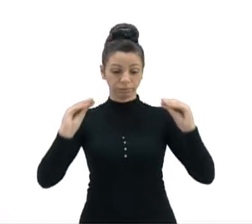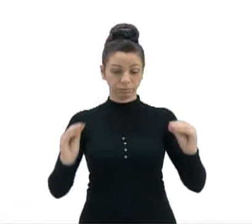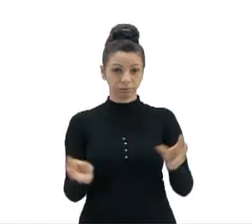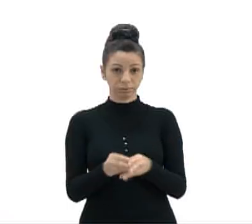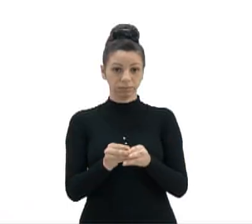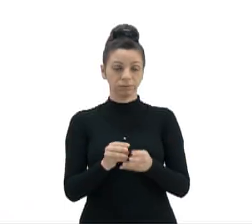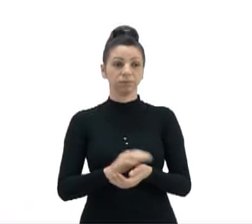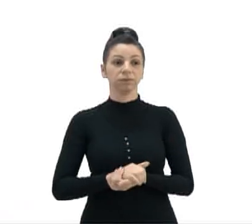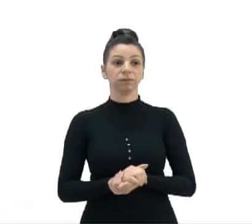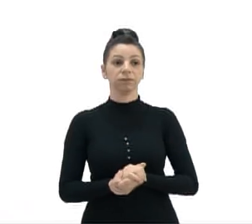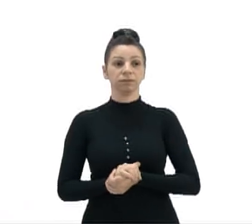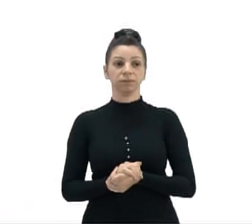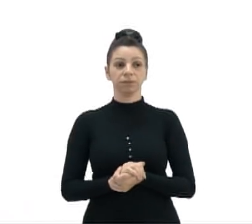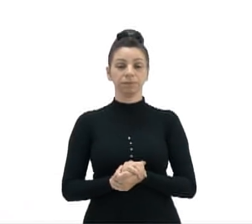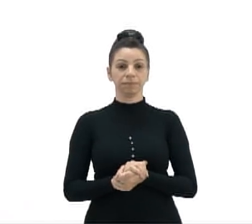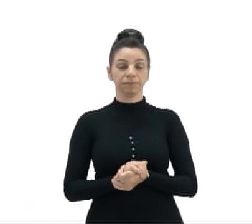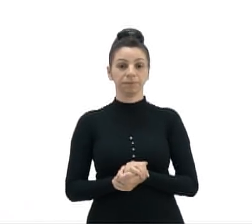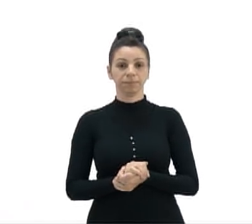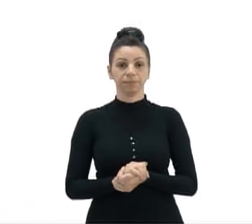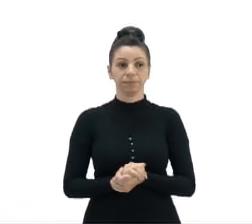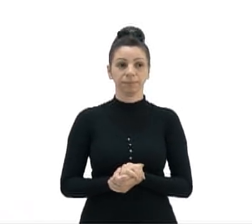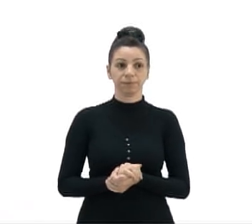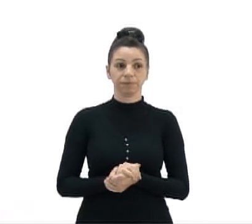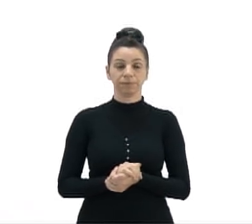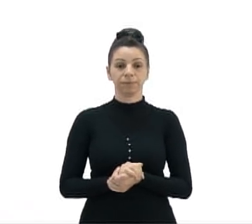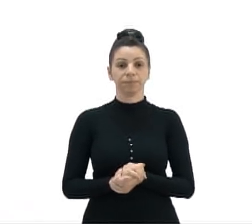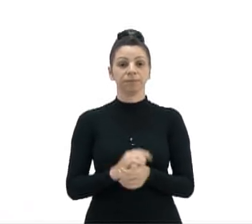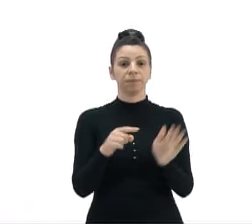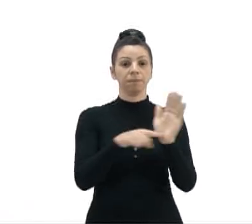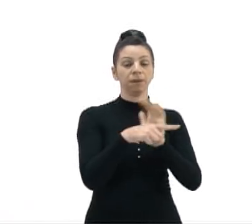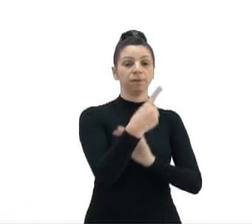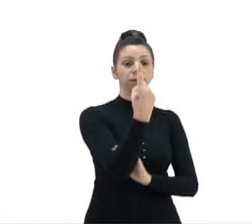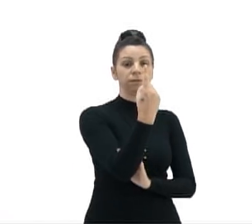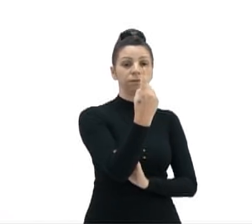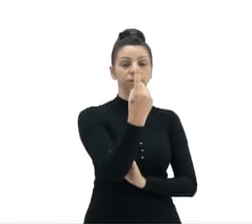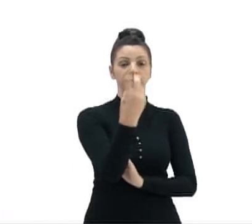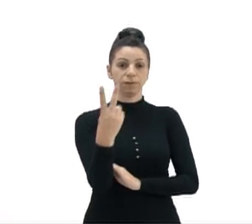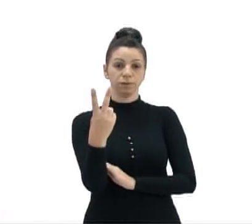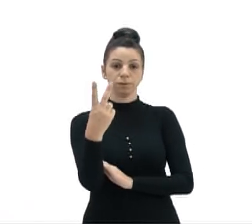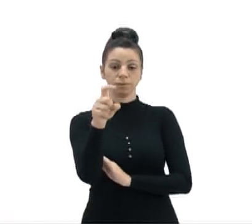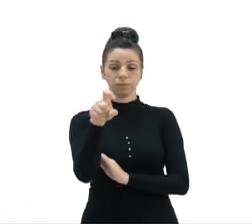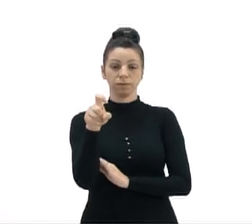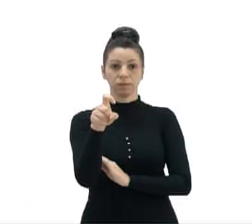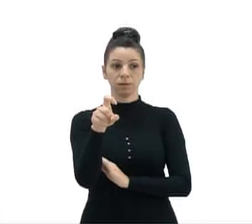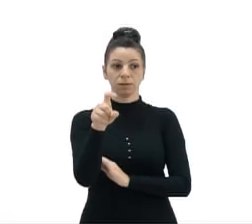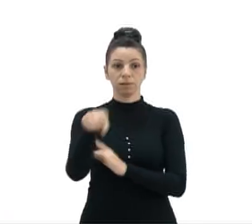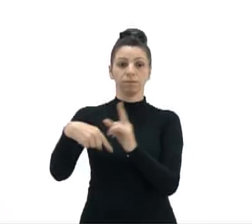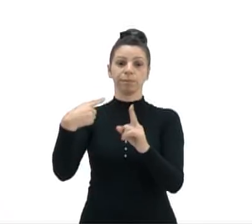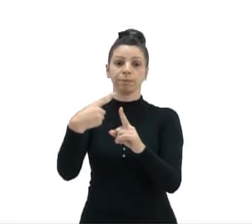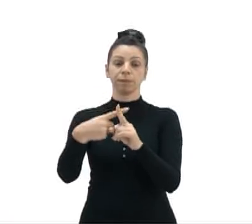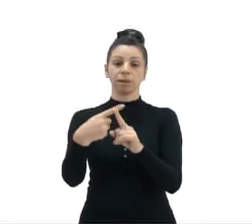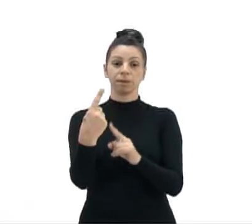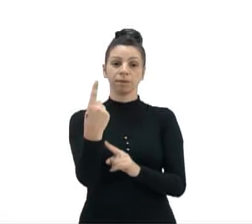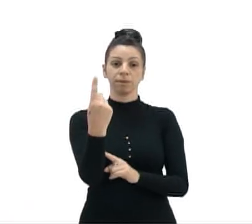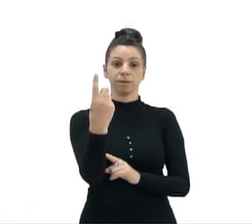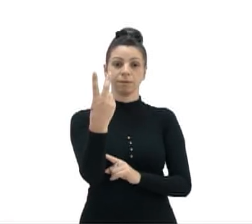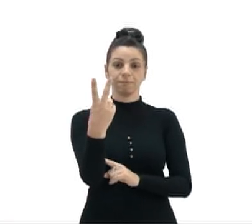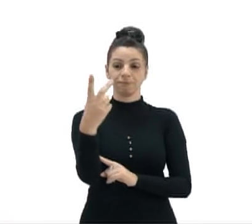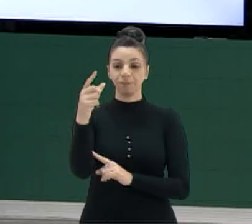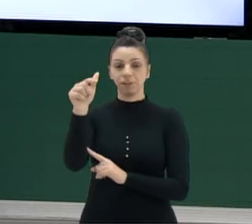mais 3x com menos 20x, eu vou ter menos 21x. Mas se eu